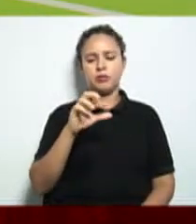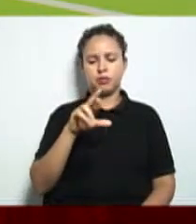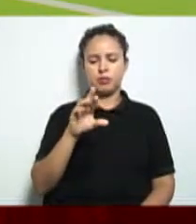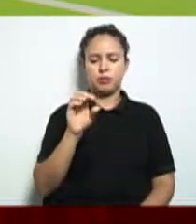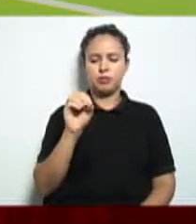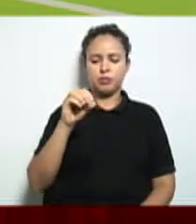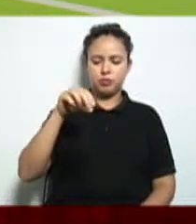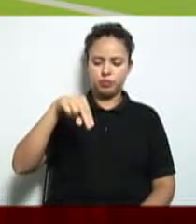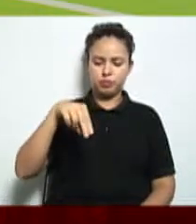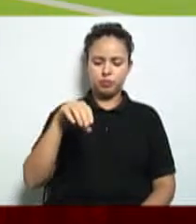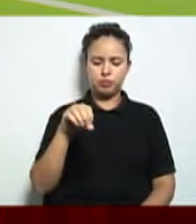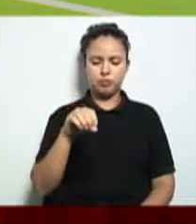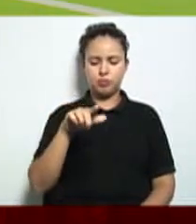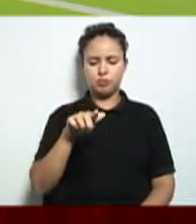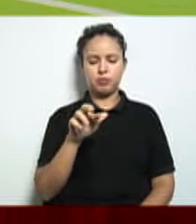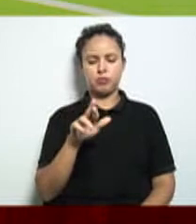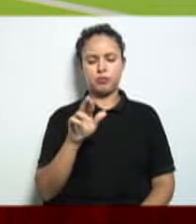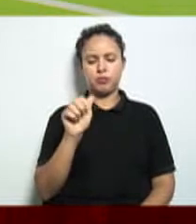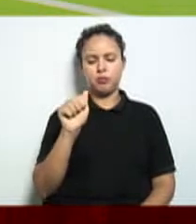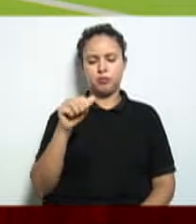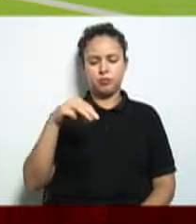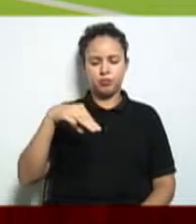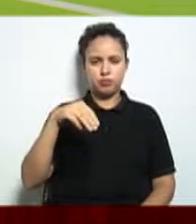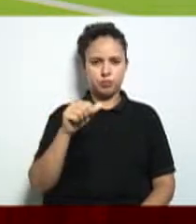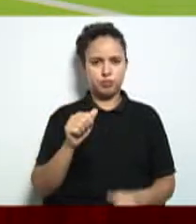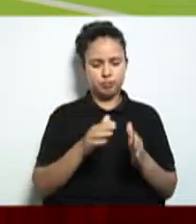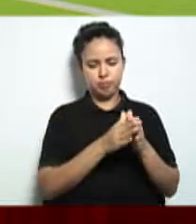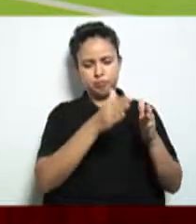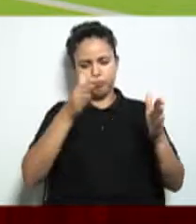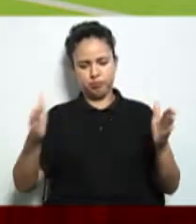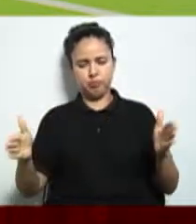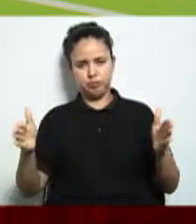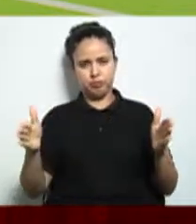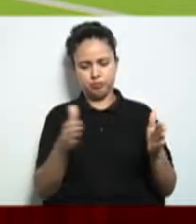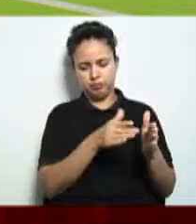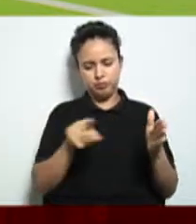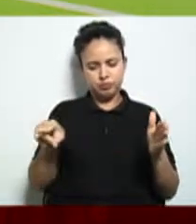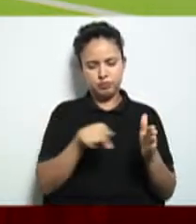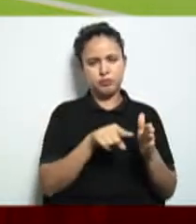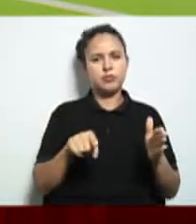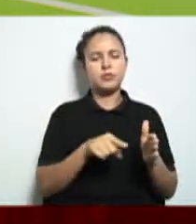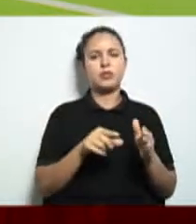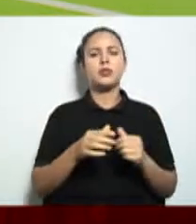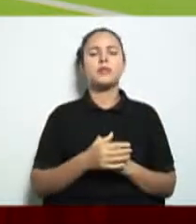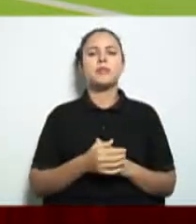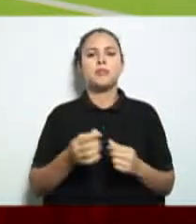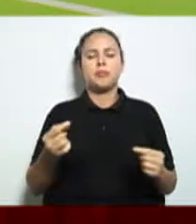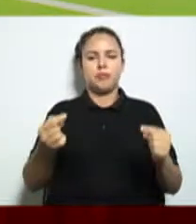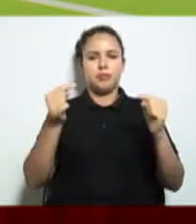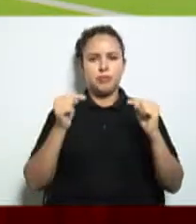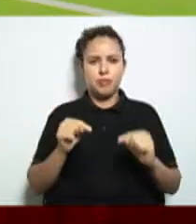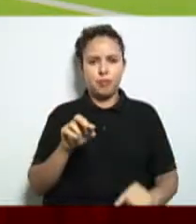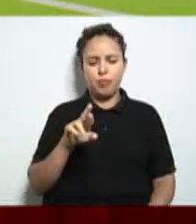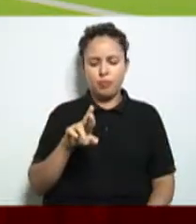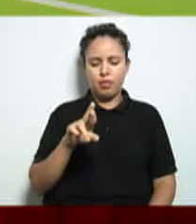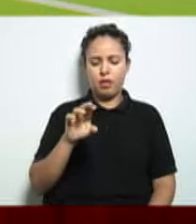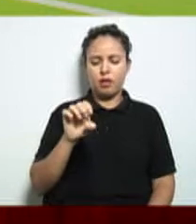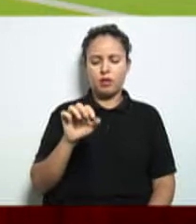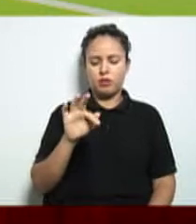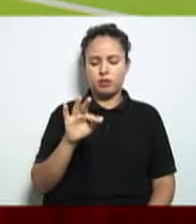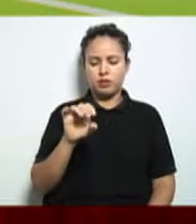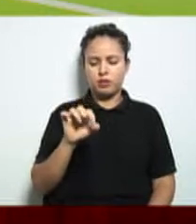fazer isso. Por fim, mas não menos importante, tem as referências, que é a lista de todas as fontes que eu